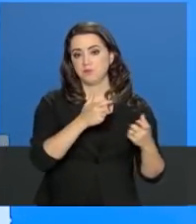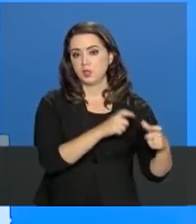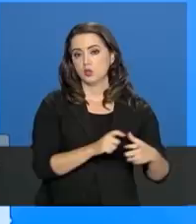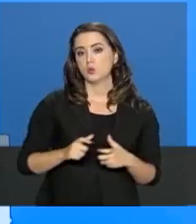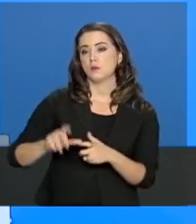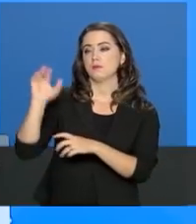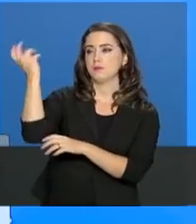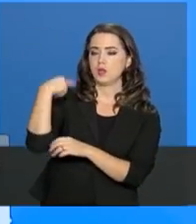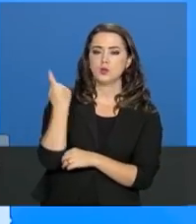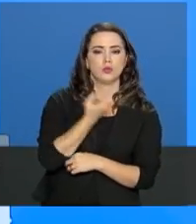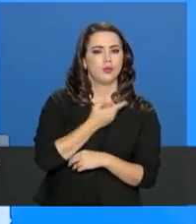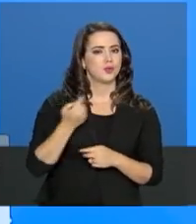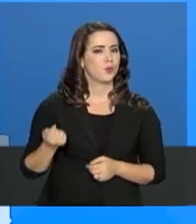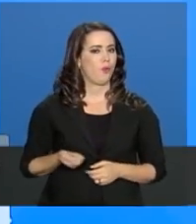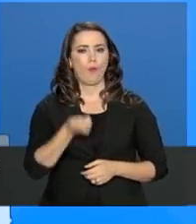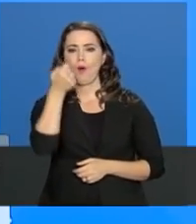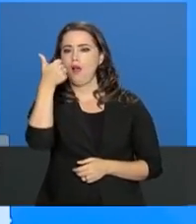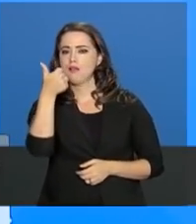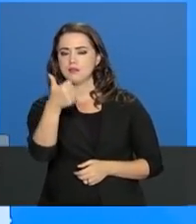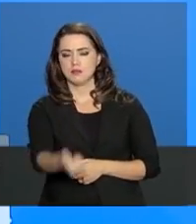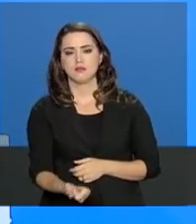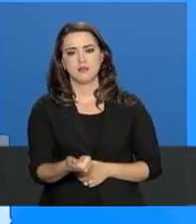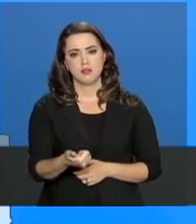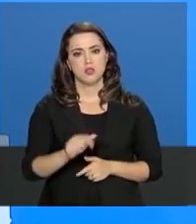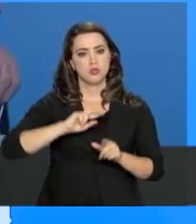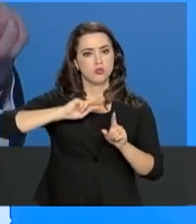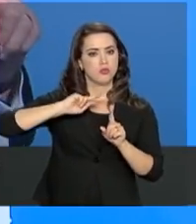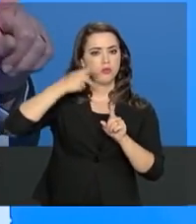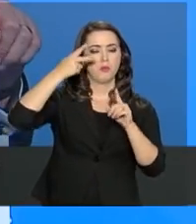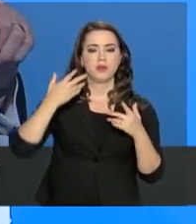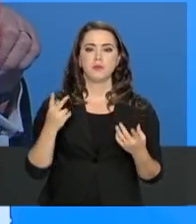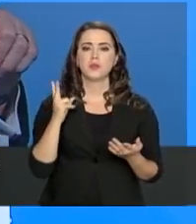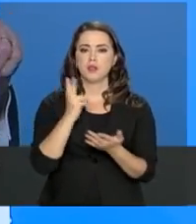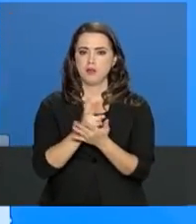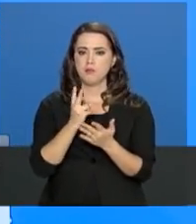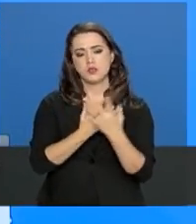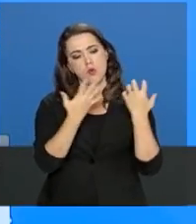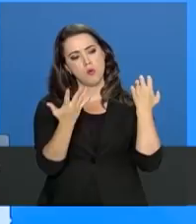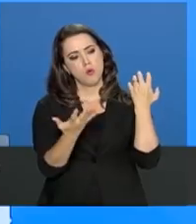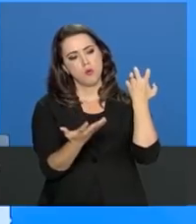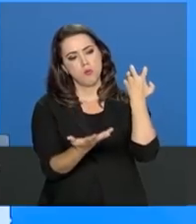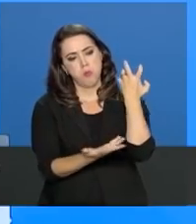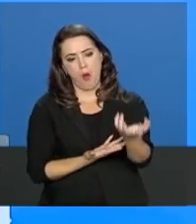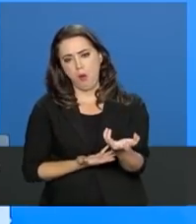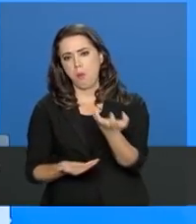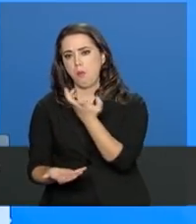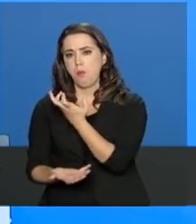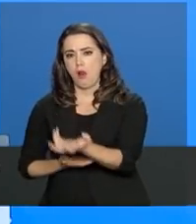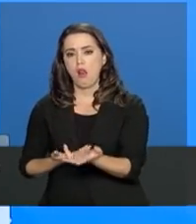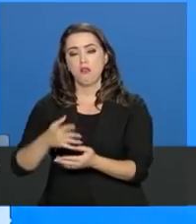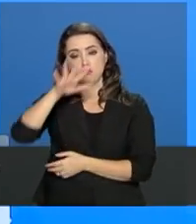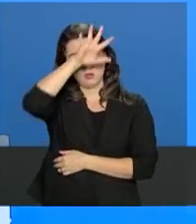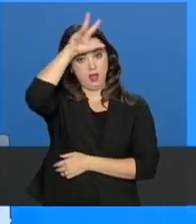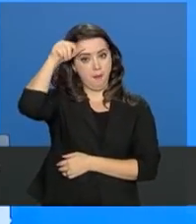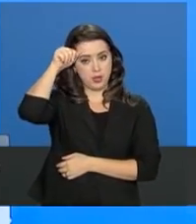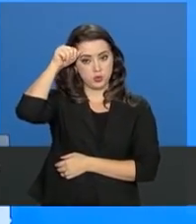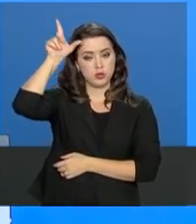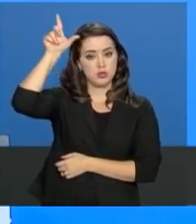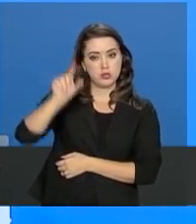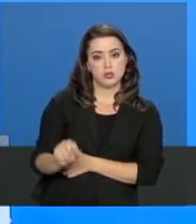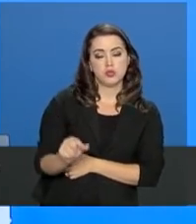nós praticamente dobramos além do desmatamento da amazônia é interessante ele foi reduzido em 12%